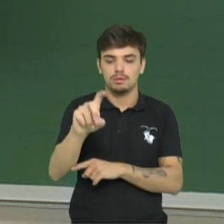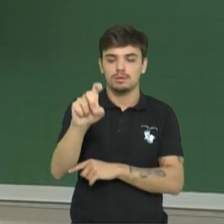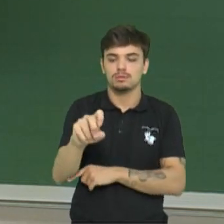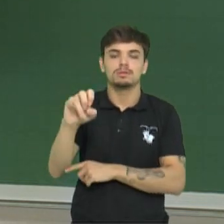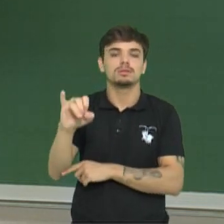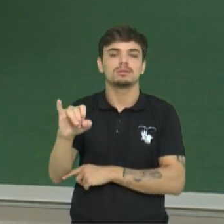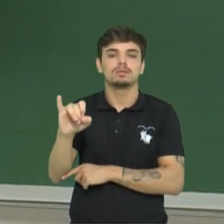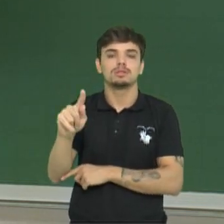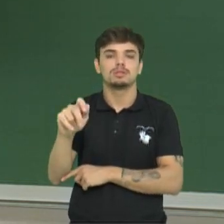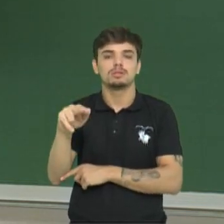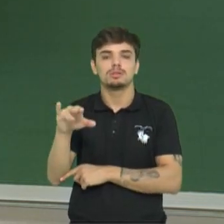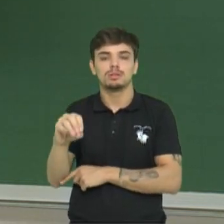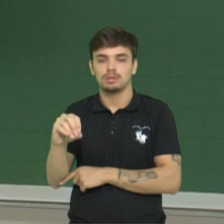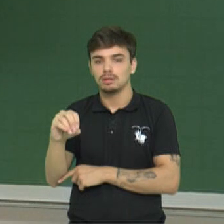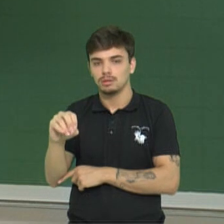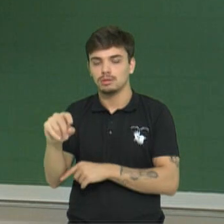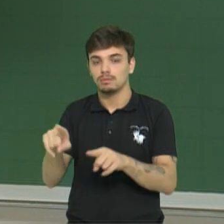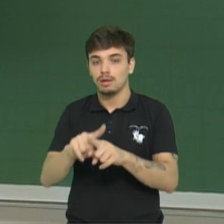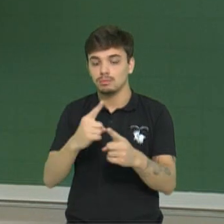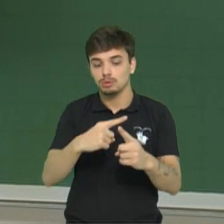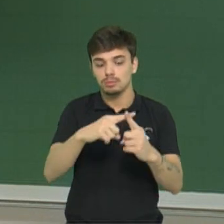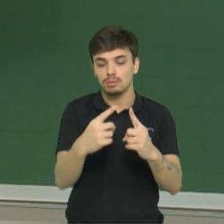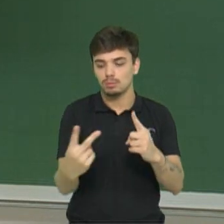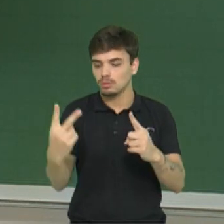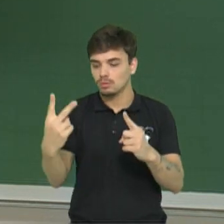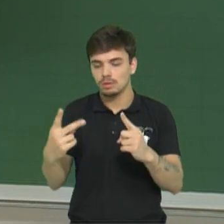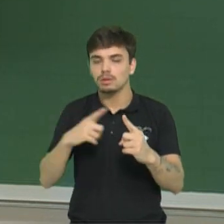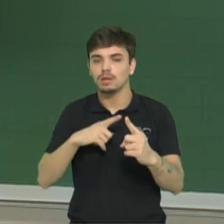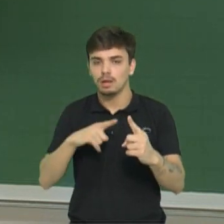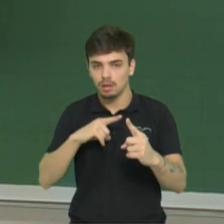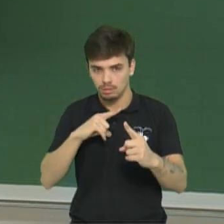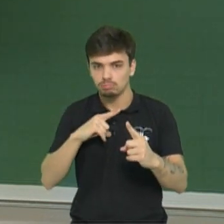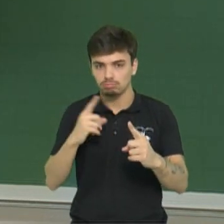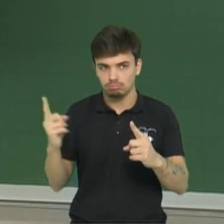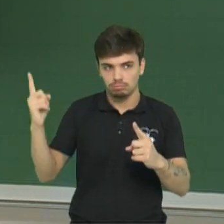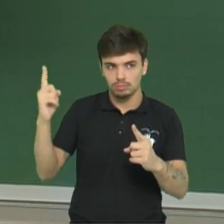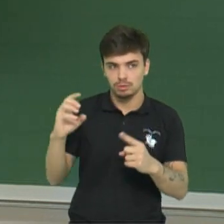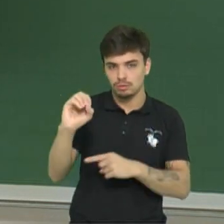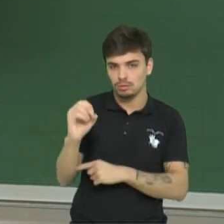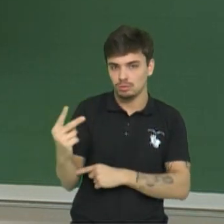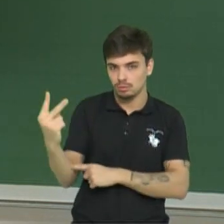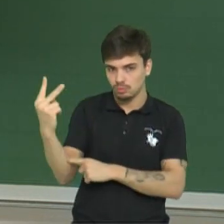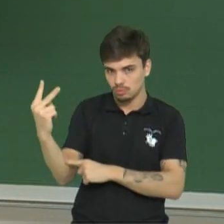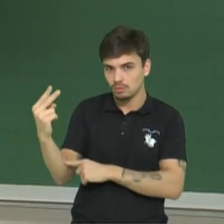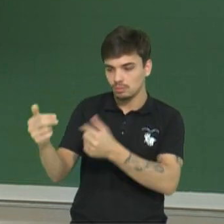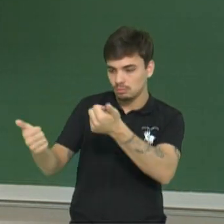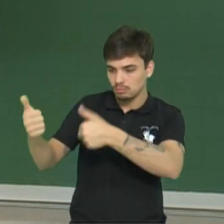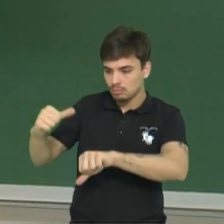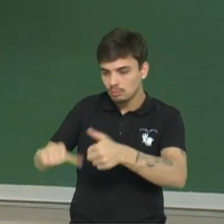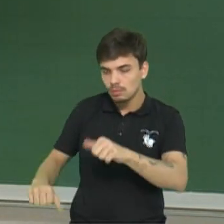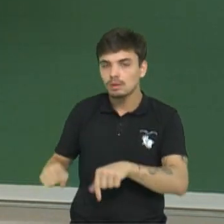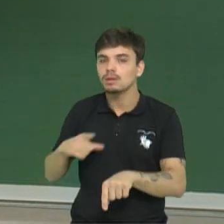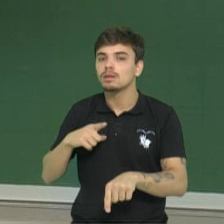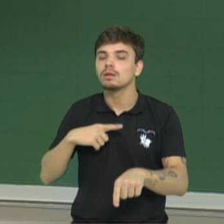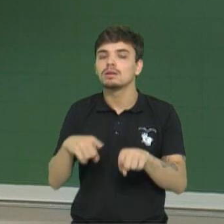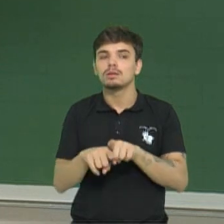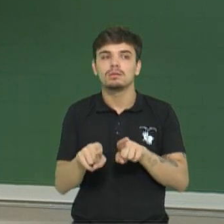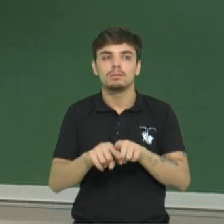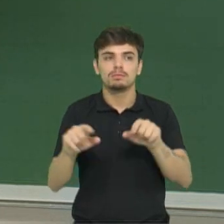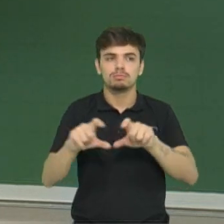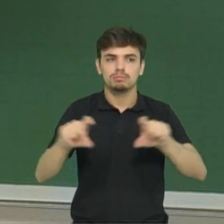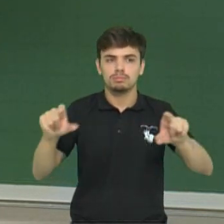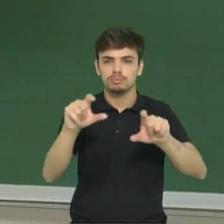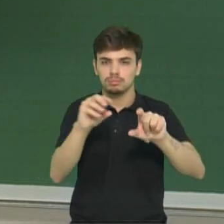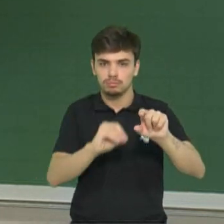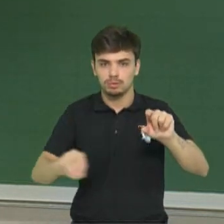oxida e a gente vai ter que multiplicar ele por 2, então, porque há, né, O2 aqui nessa substância e ele tem essa situação aqui